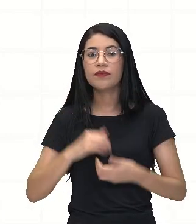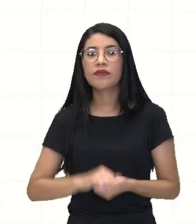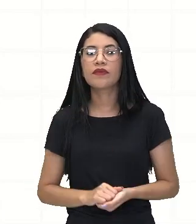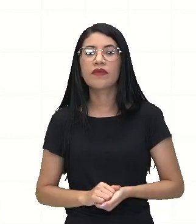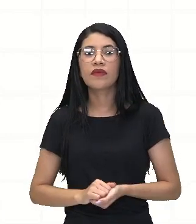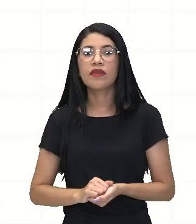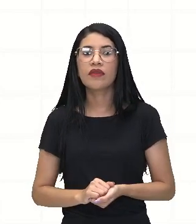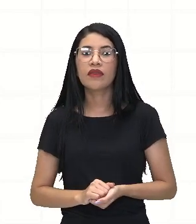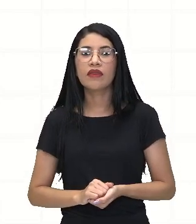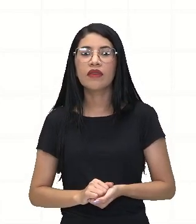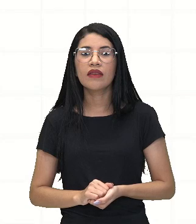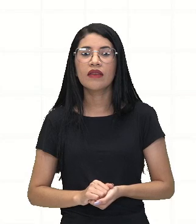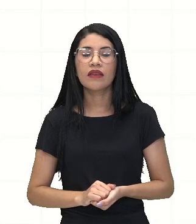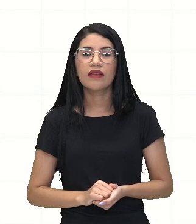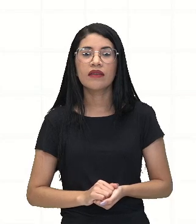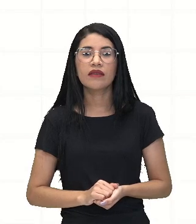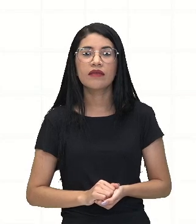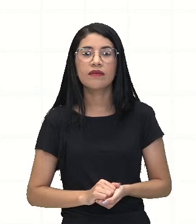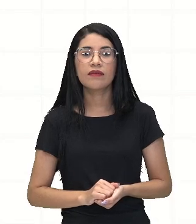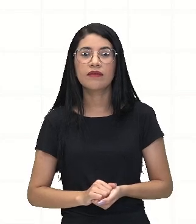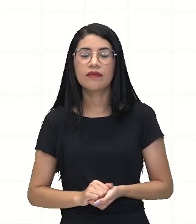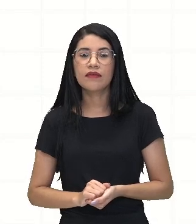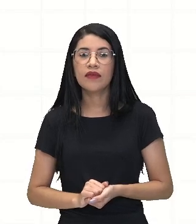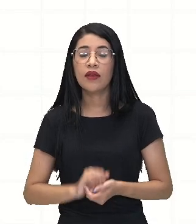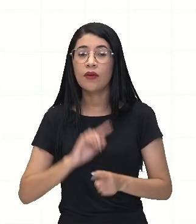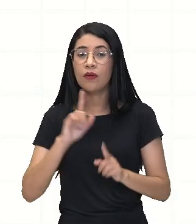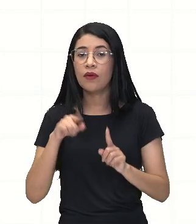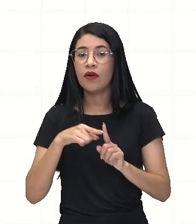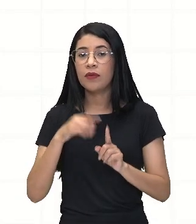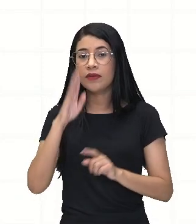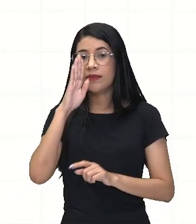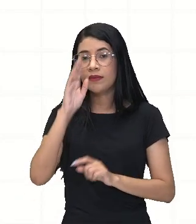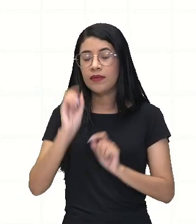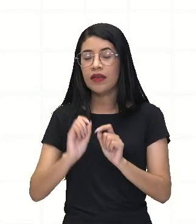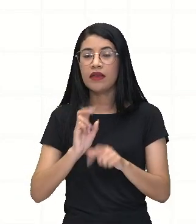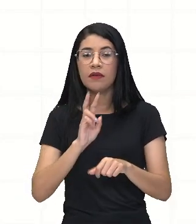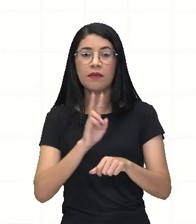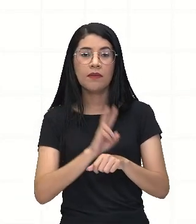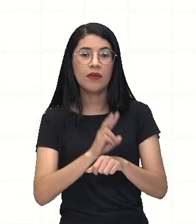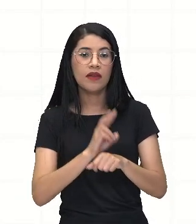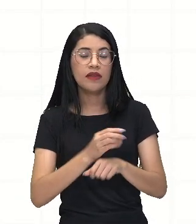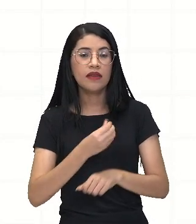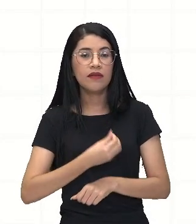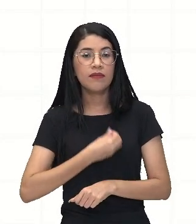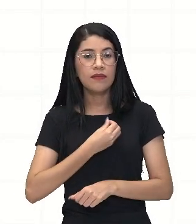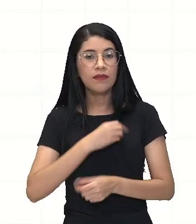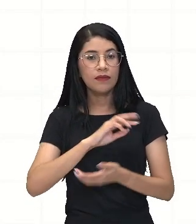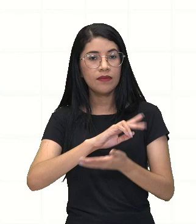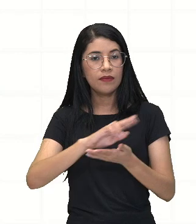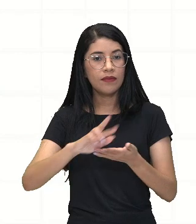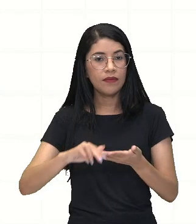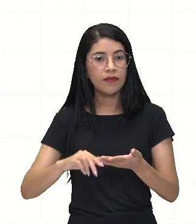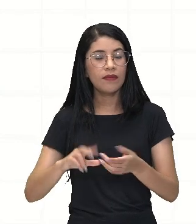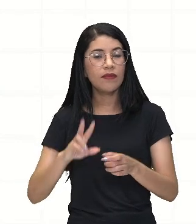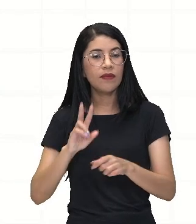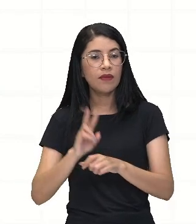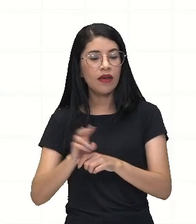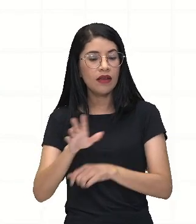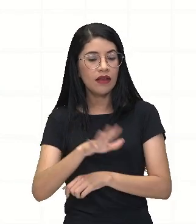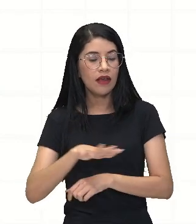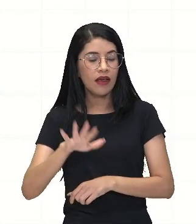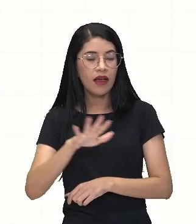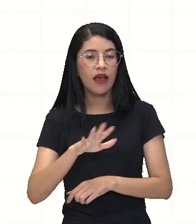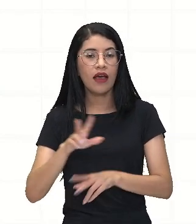Nós temos aí como finalidade a proteção da biodiversidade, a conservação, o